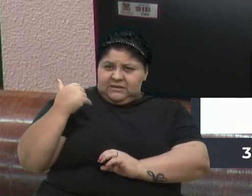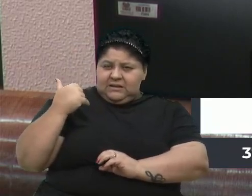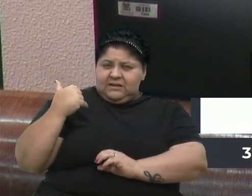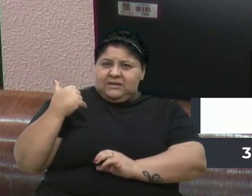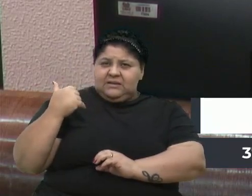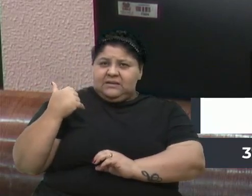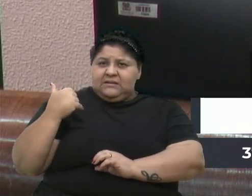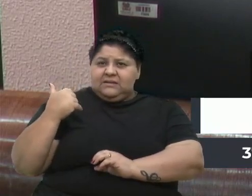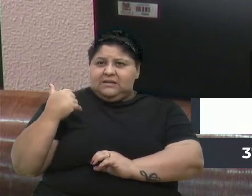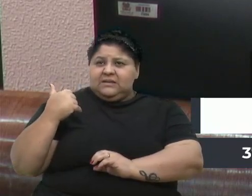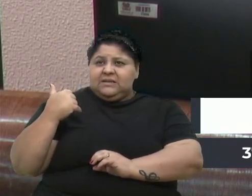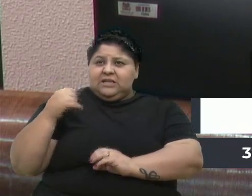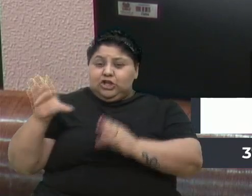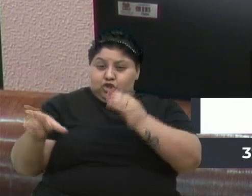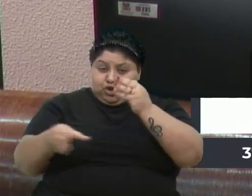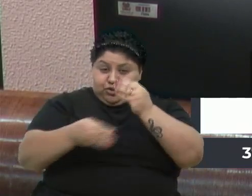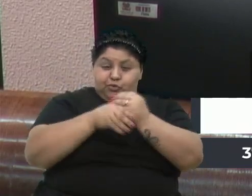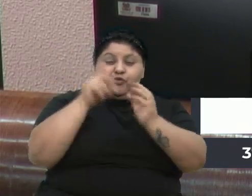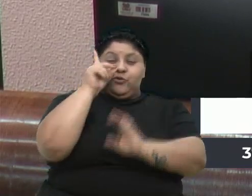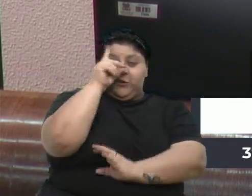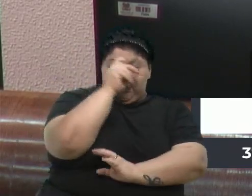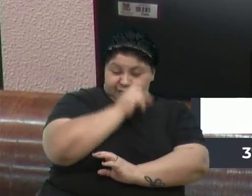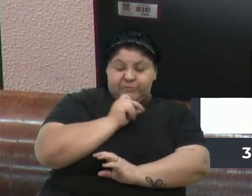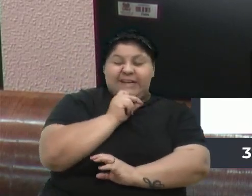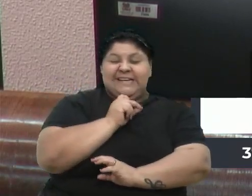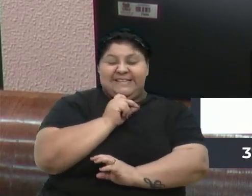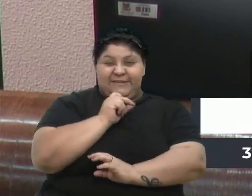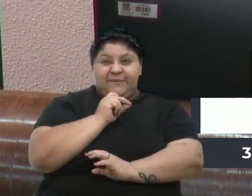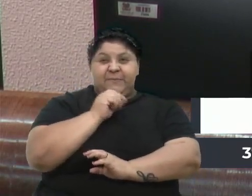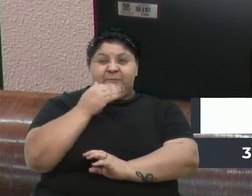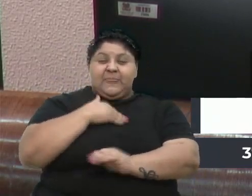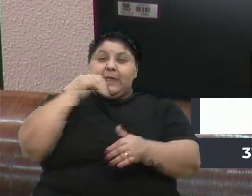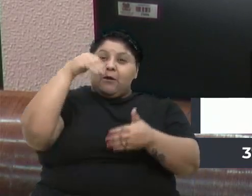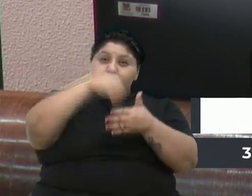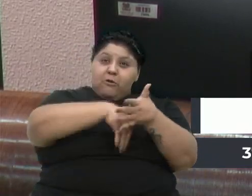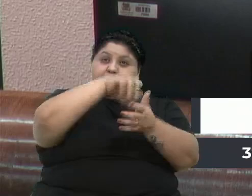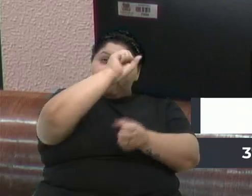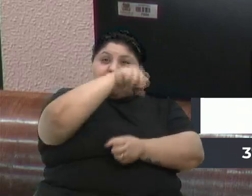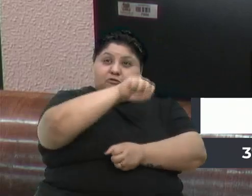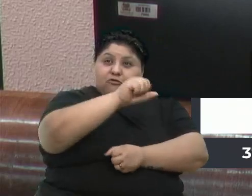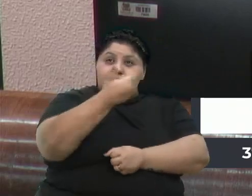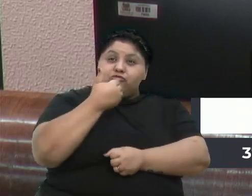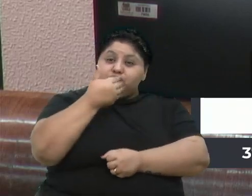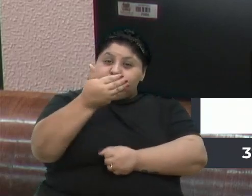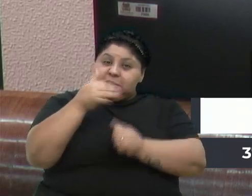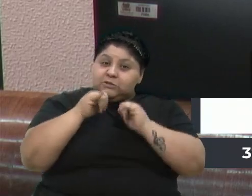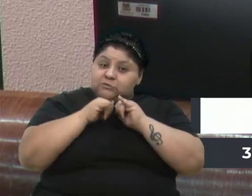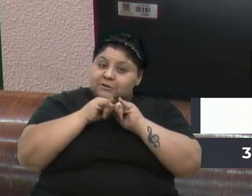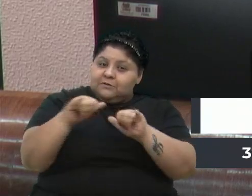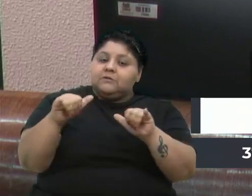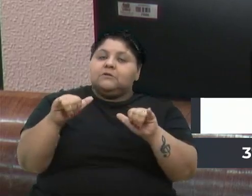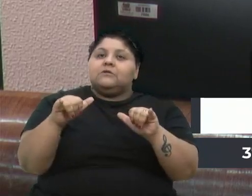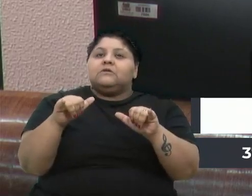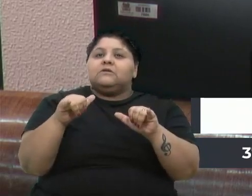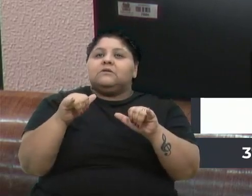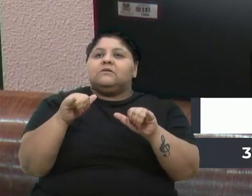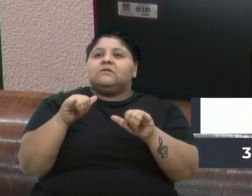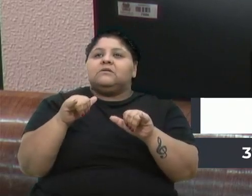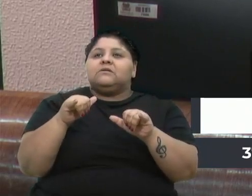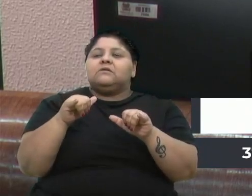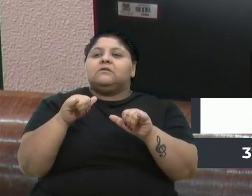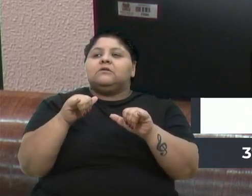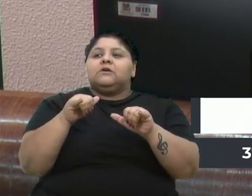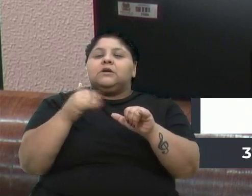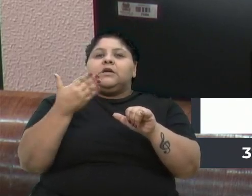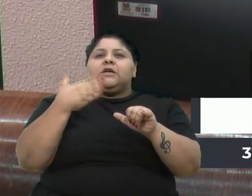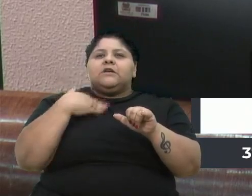agregada à dificuldade, eu voto a favor do pedido de informações e vou me inteirar mais do